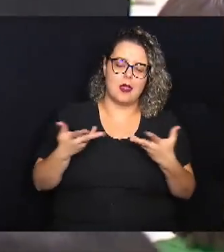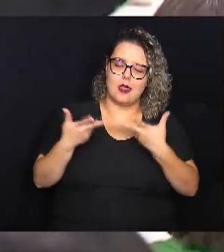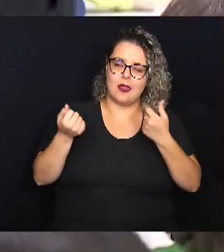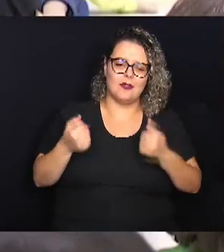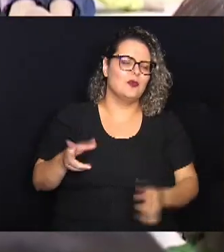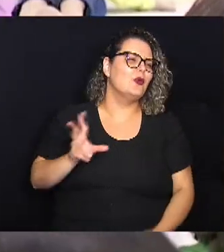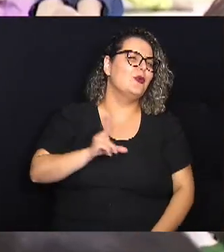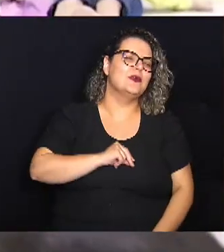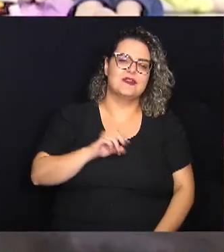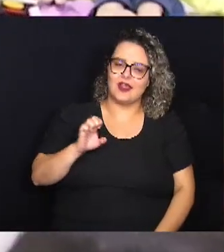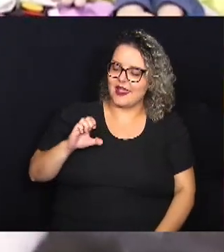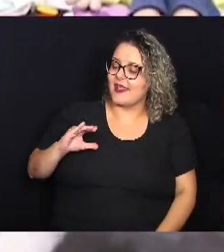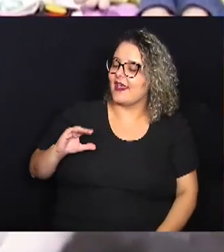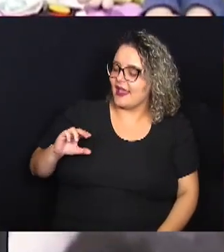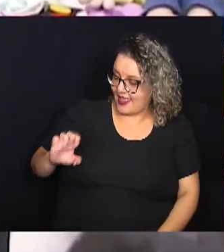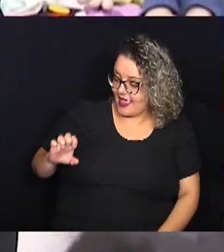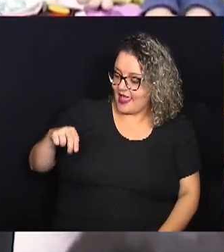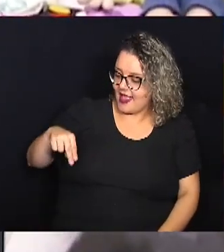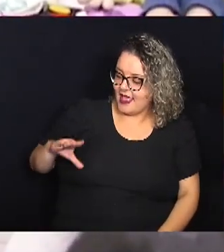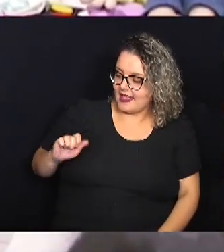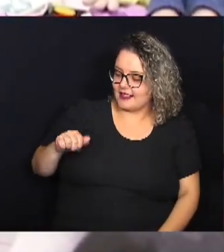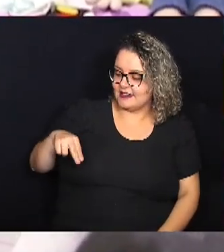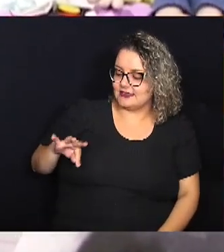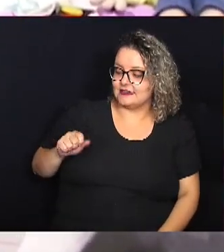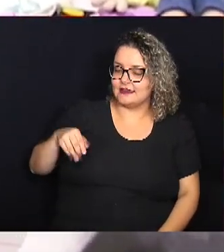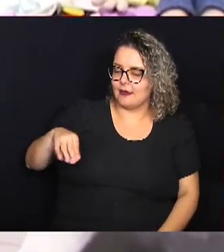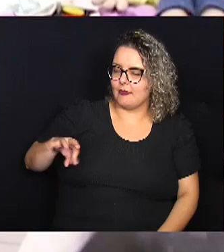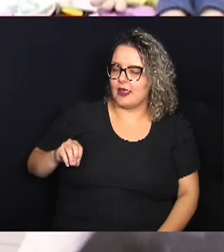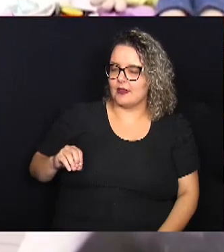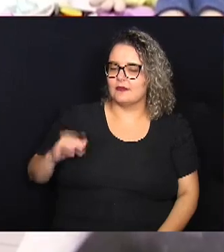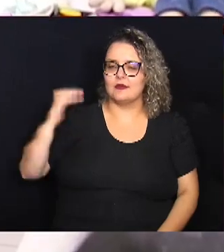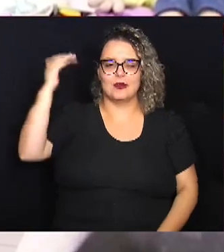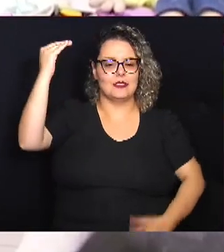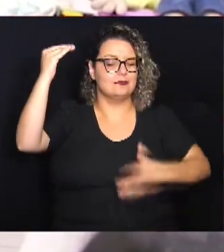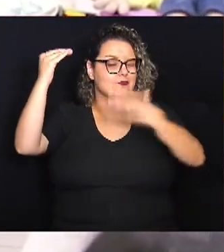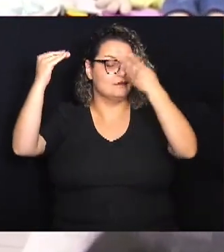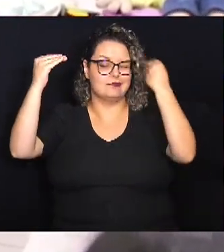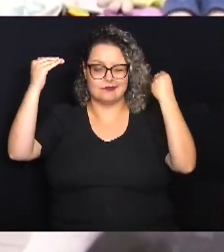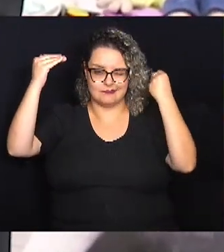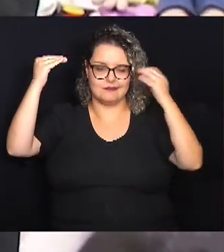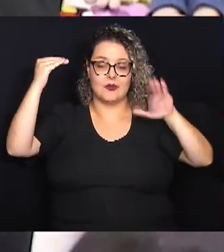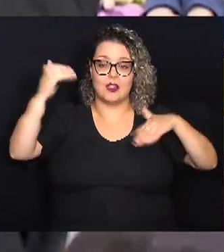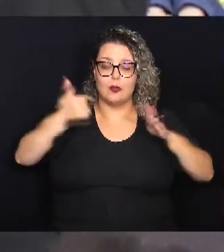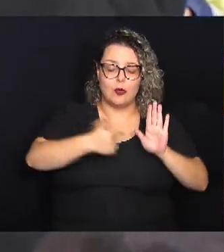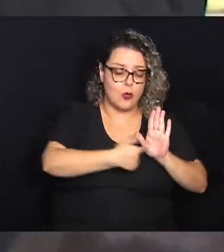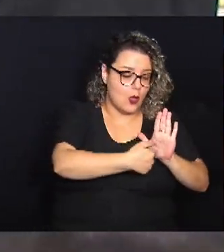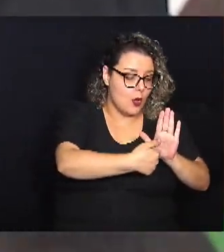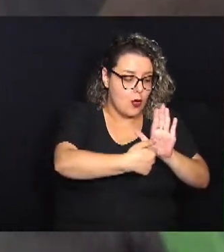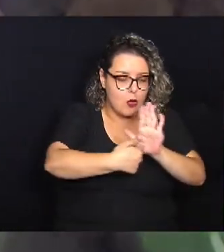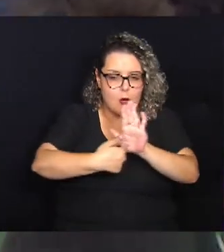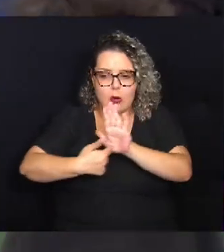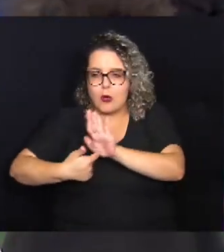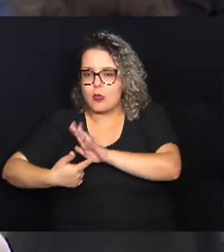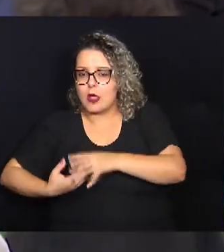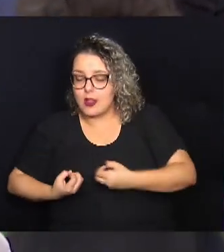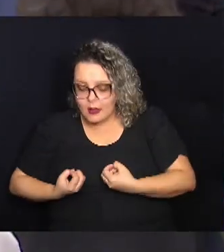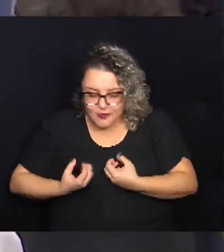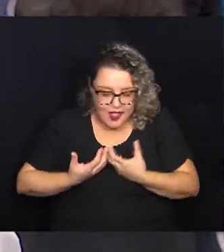encantamento. É o encantamento que o adulto esquece. A hora que ela começa a fazer a apresentação, ela traz esse